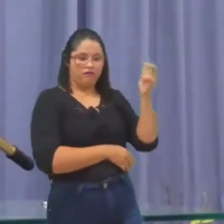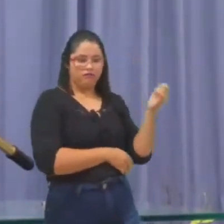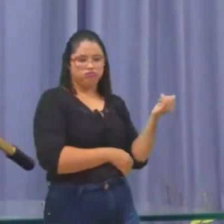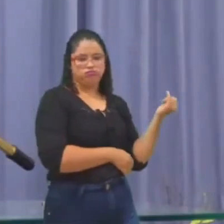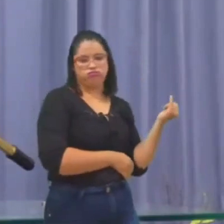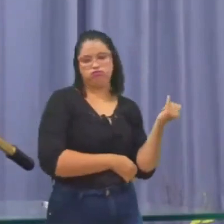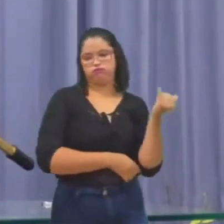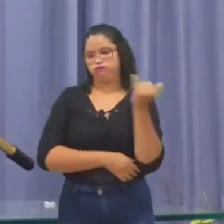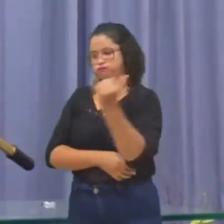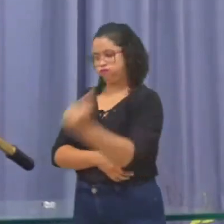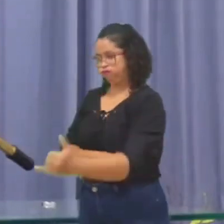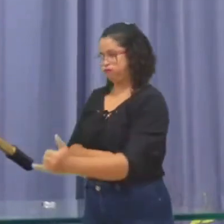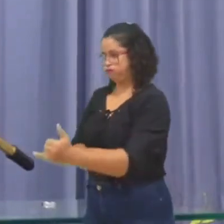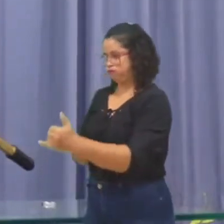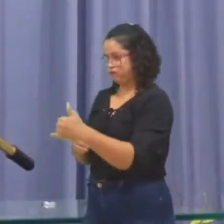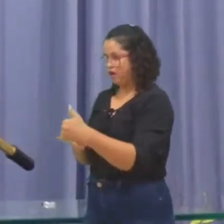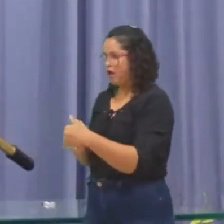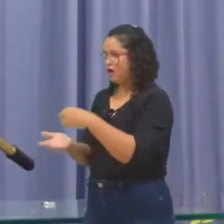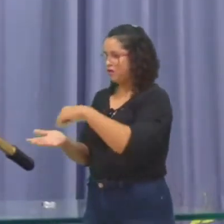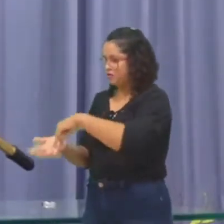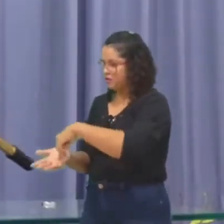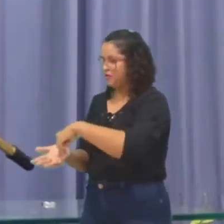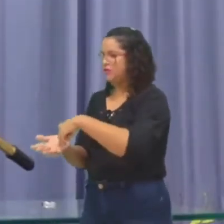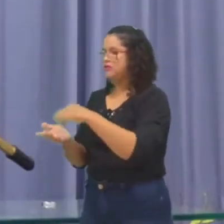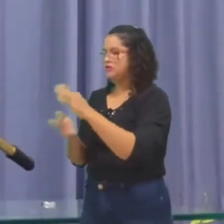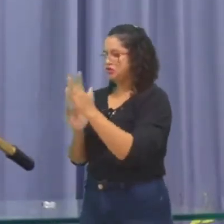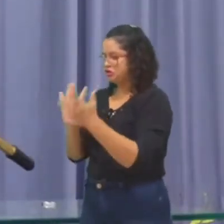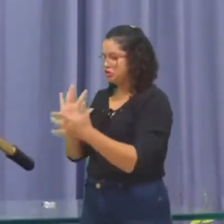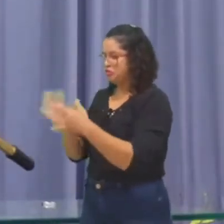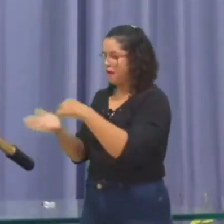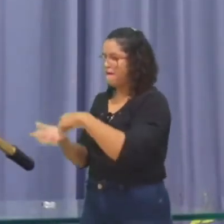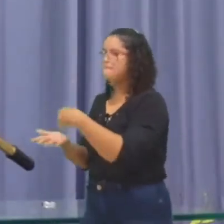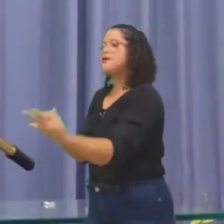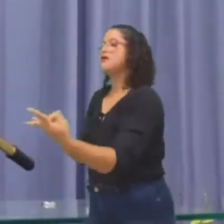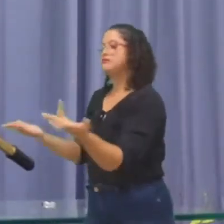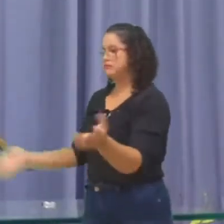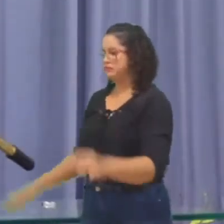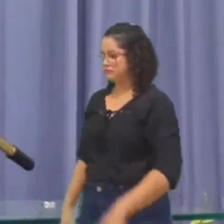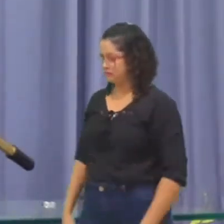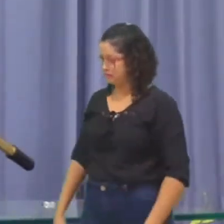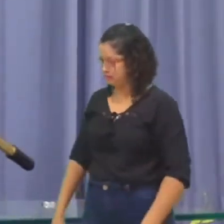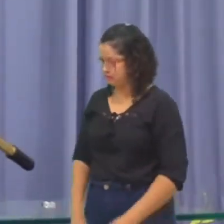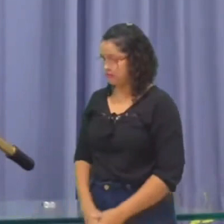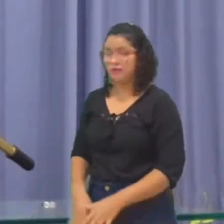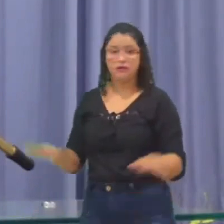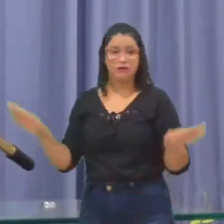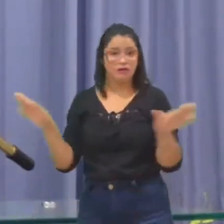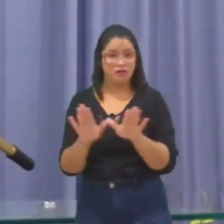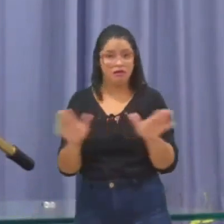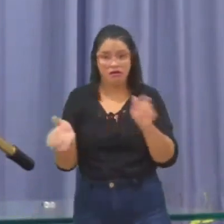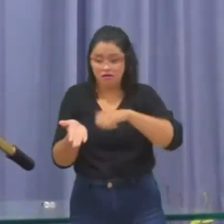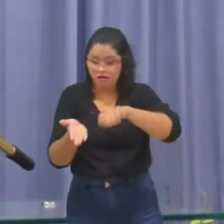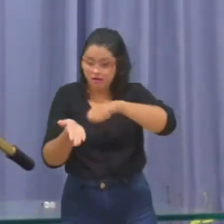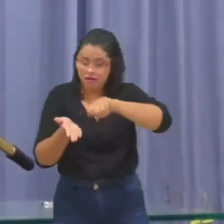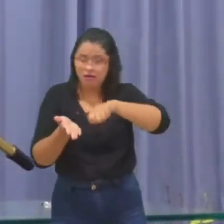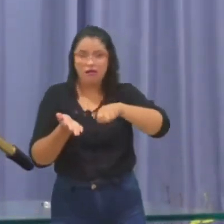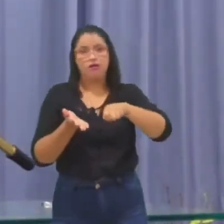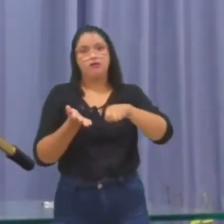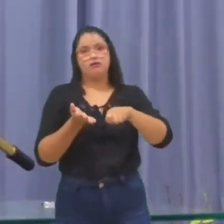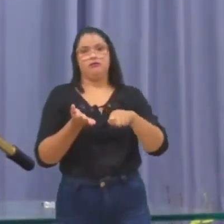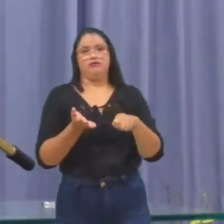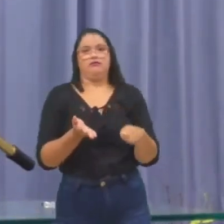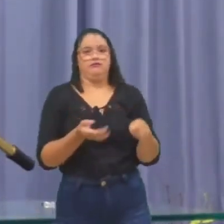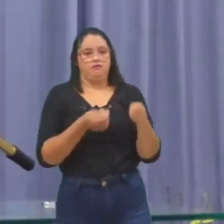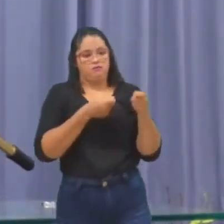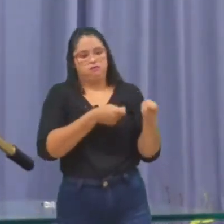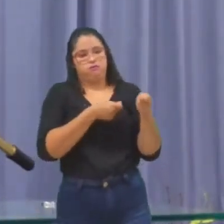lá do pináculo, foi essa a palavra de Jesus para o diabo. Não, está escrito, não tentarás o Senhor teu